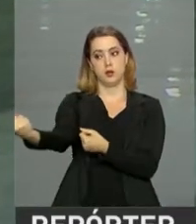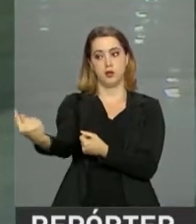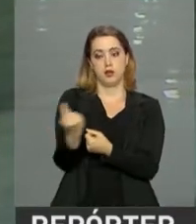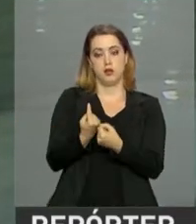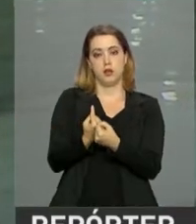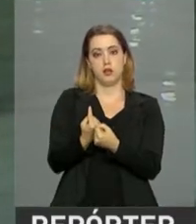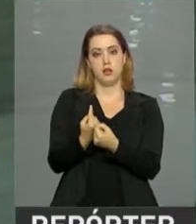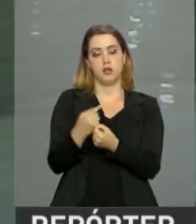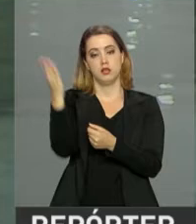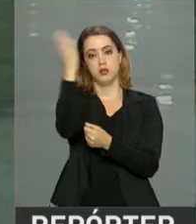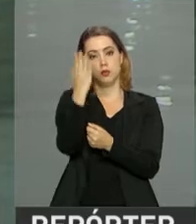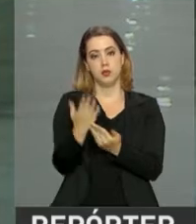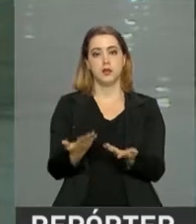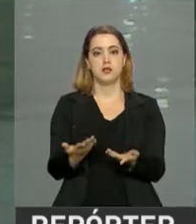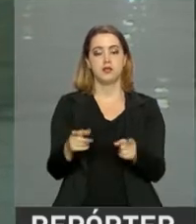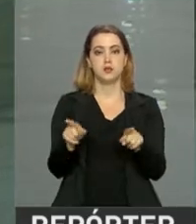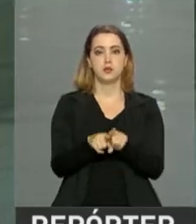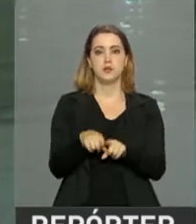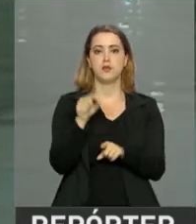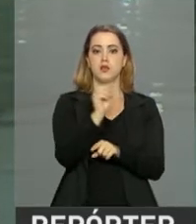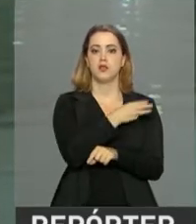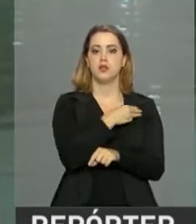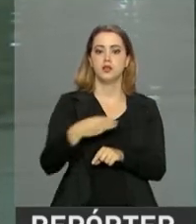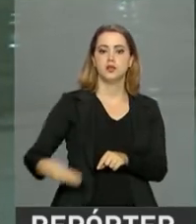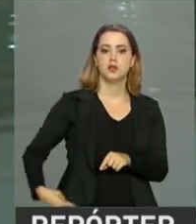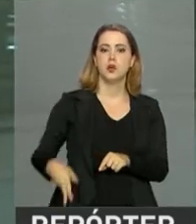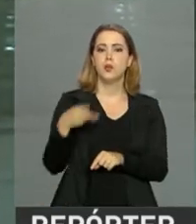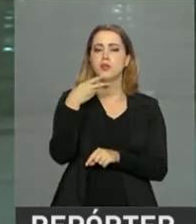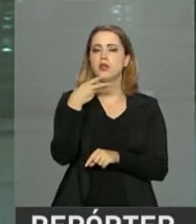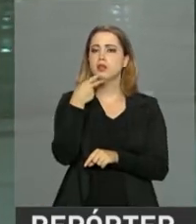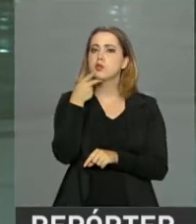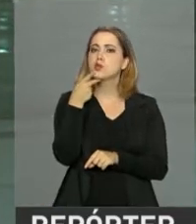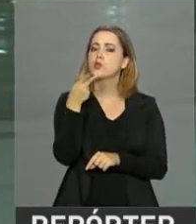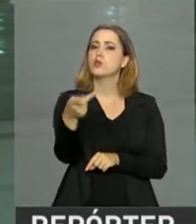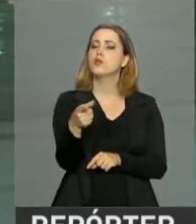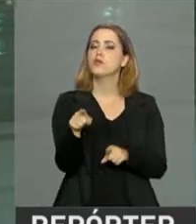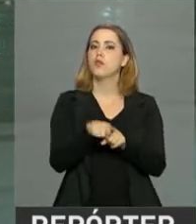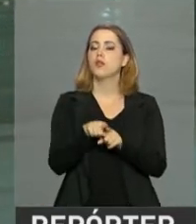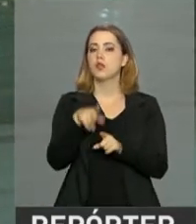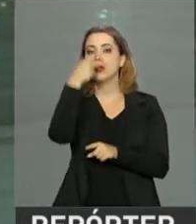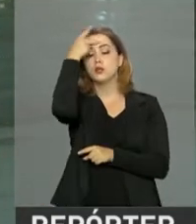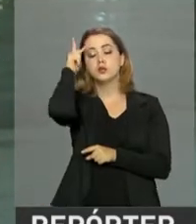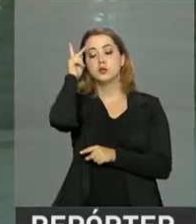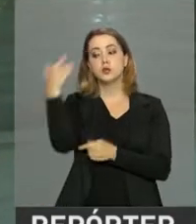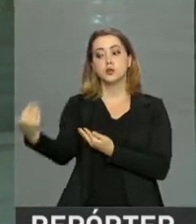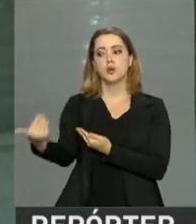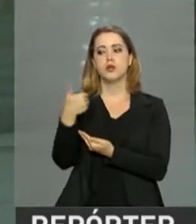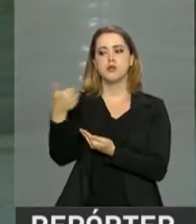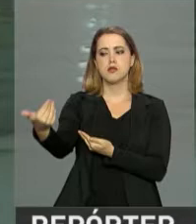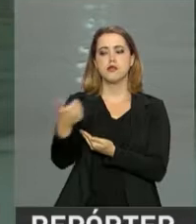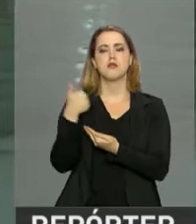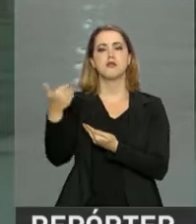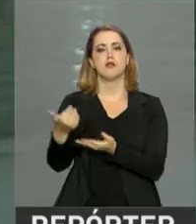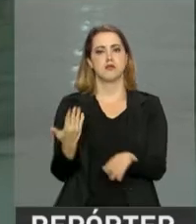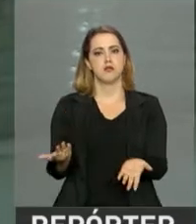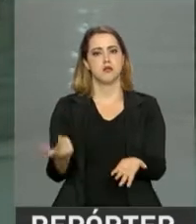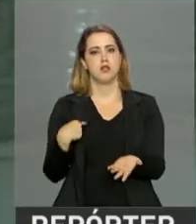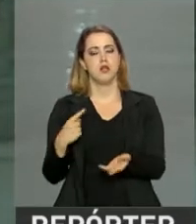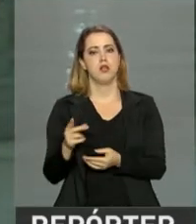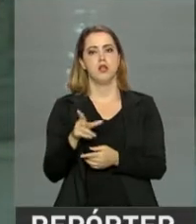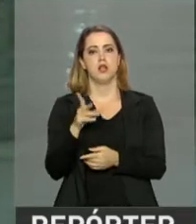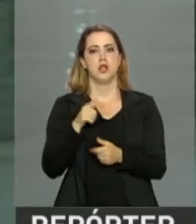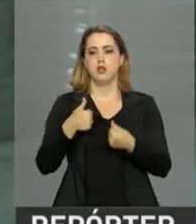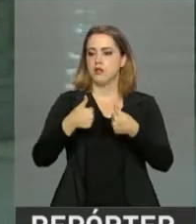de moraes disse que ouviu vários relatos de venezuelanos que entram em pacaraíma ficar um dia e